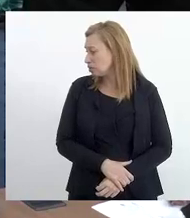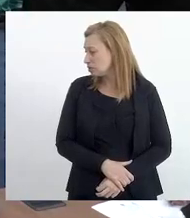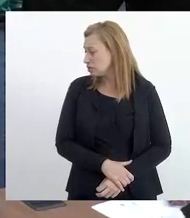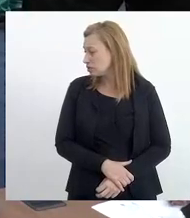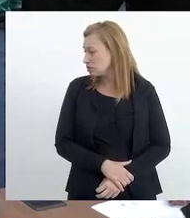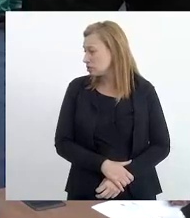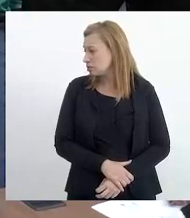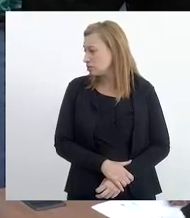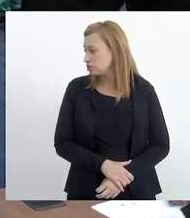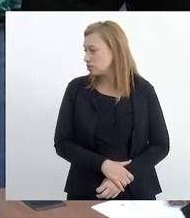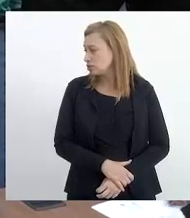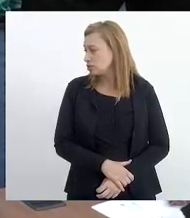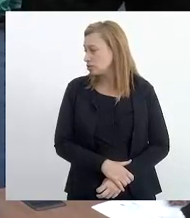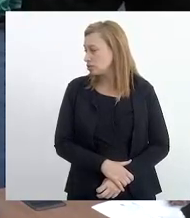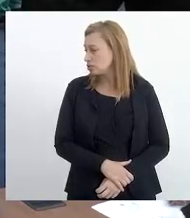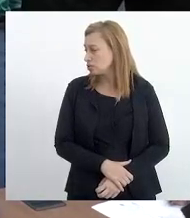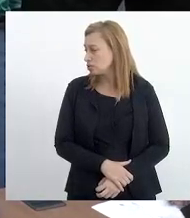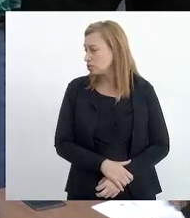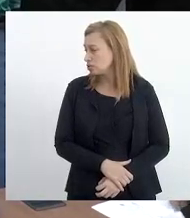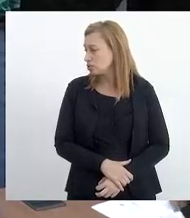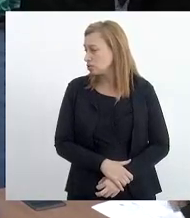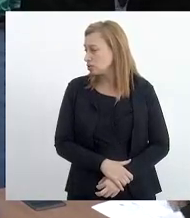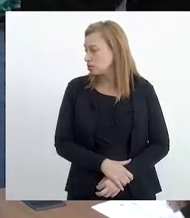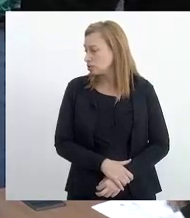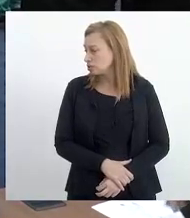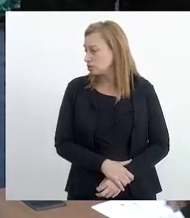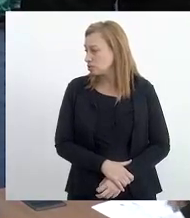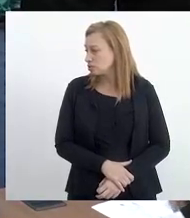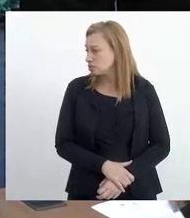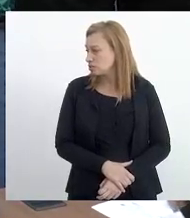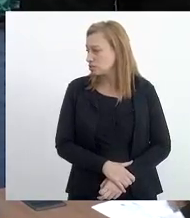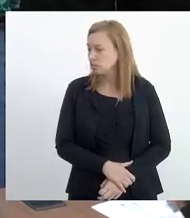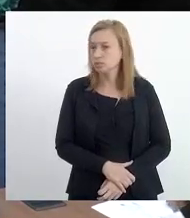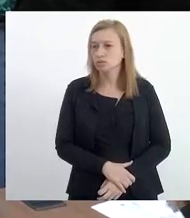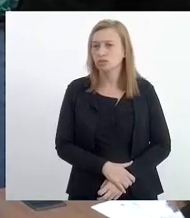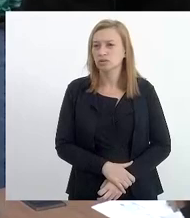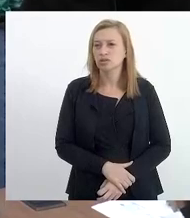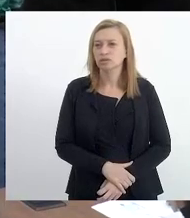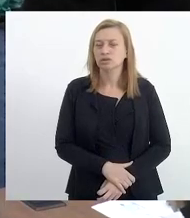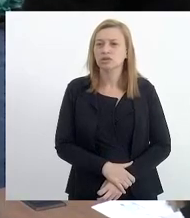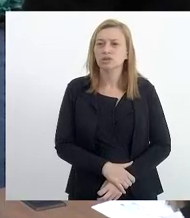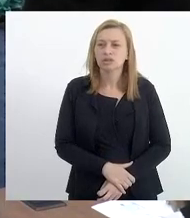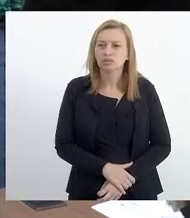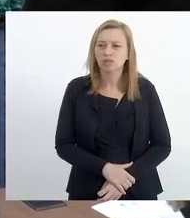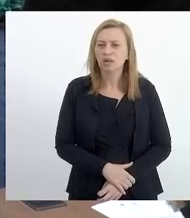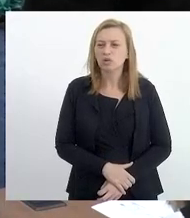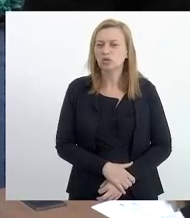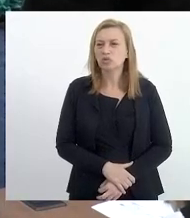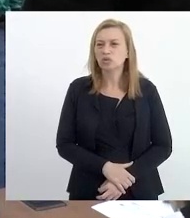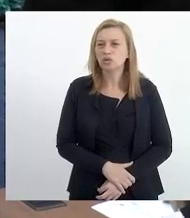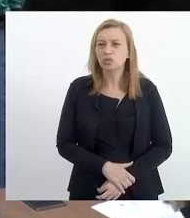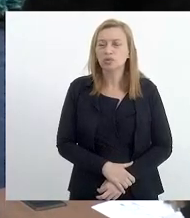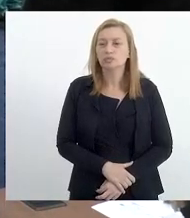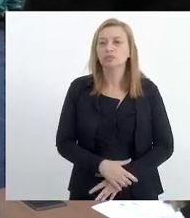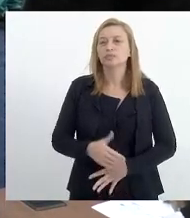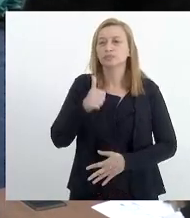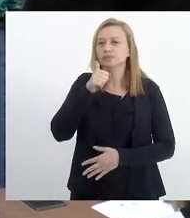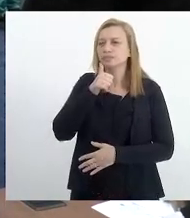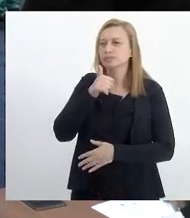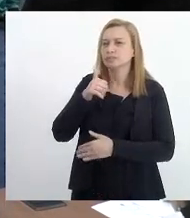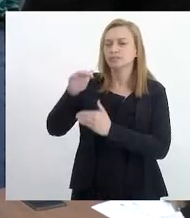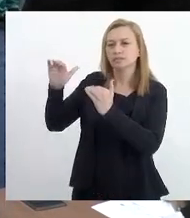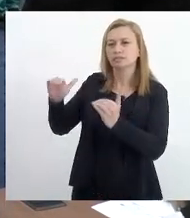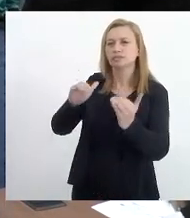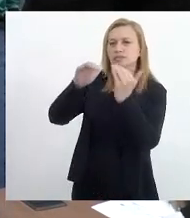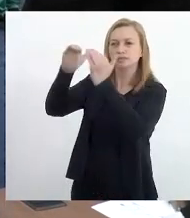Presidente, demais deputados, primeiro eu queria cumprimentar Vossa Excelência,